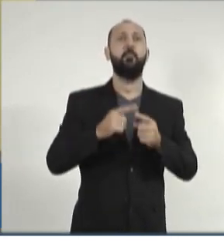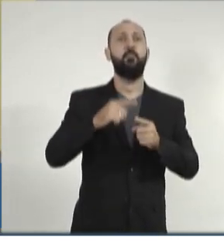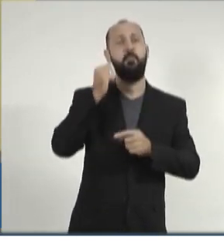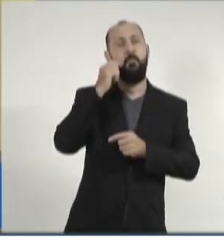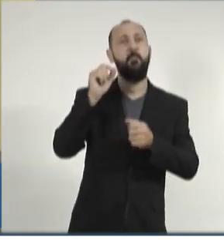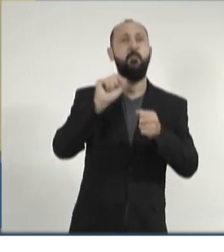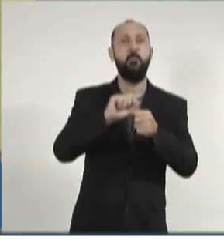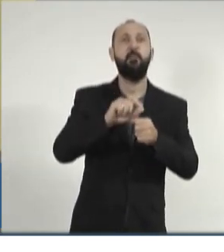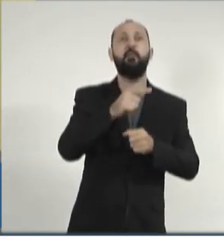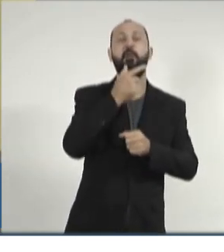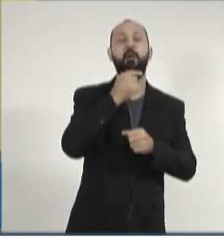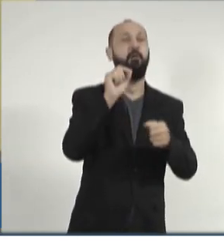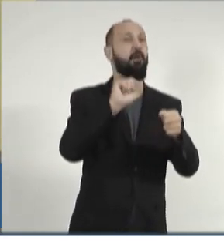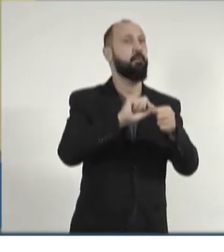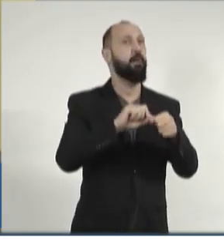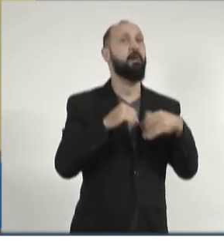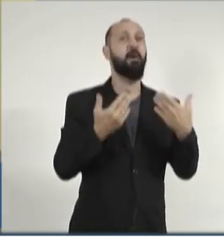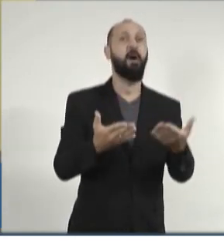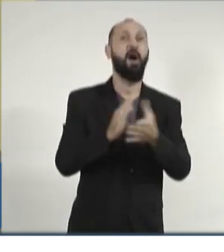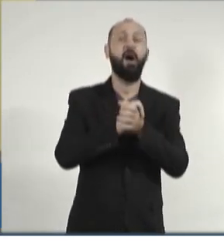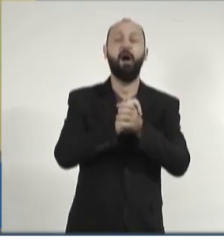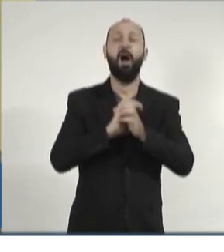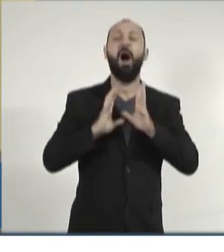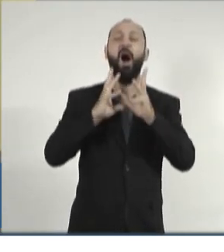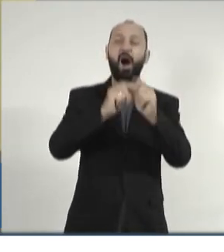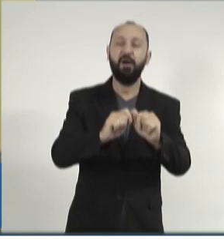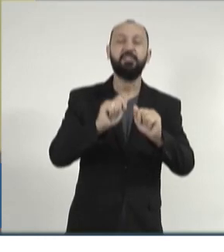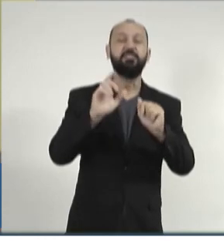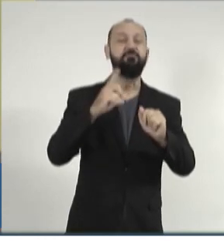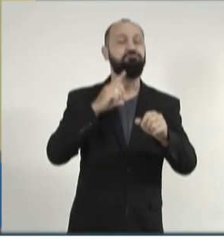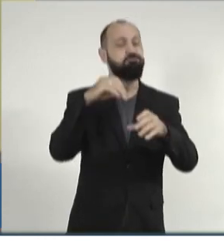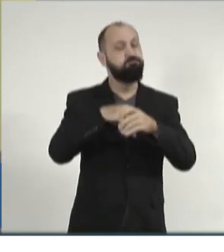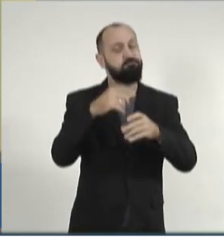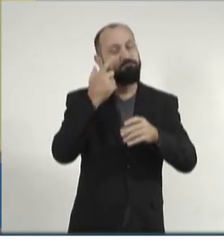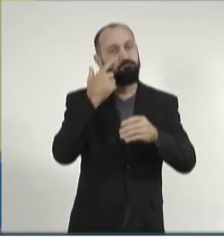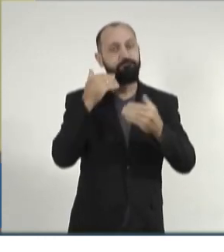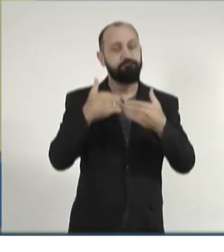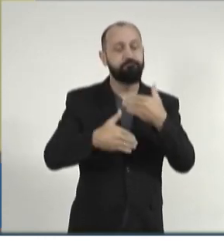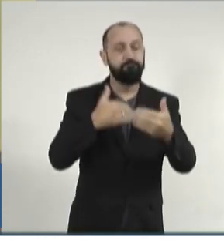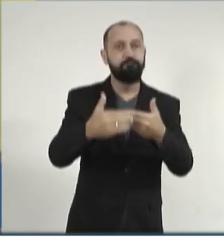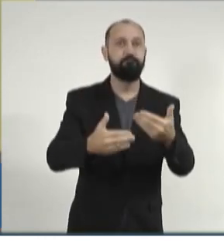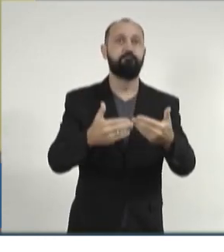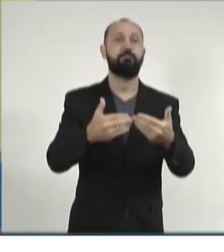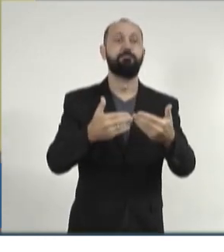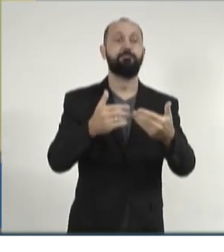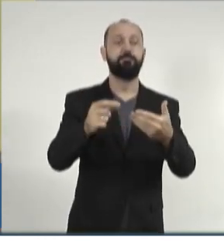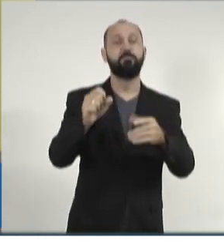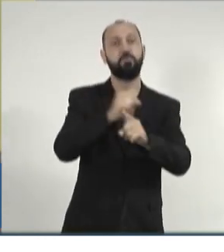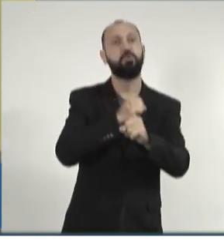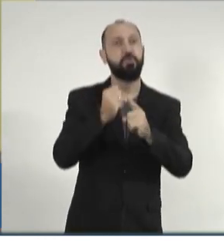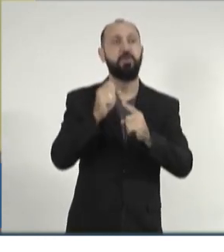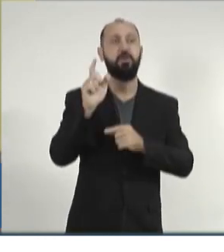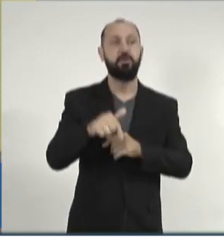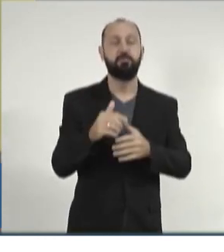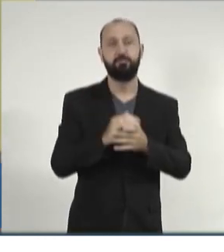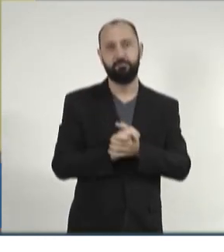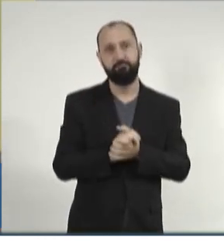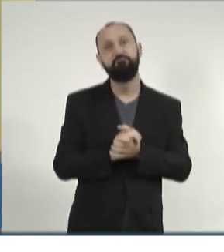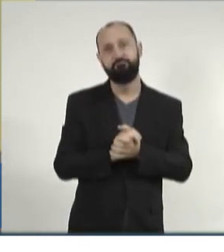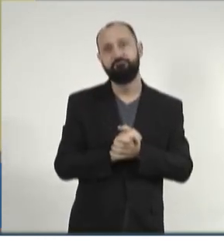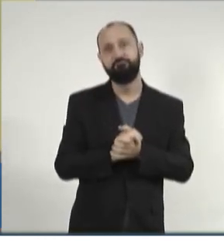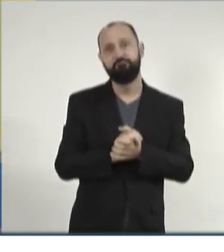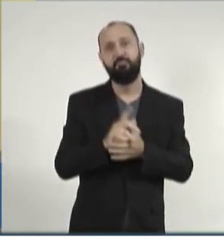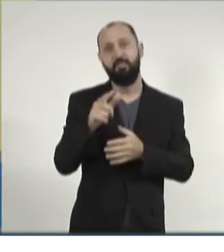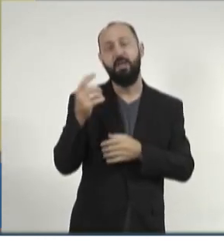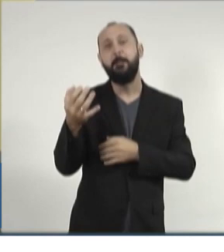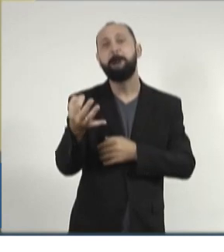pode fazer, o que o homem pode fazer. Tudo isso que a gente vê hoje são construções sociais.